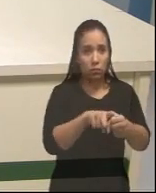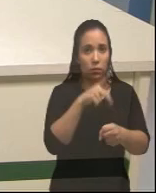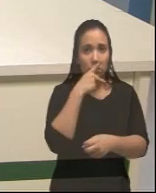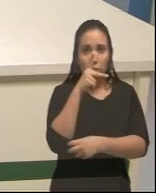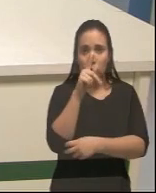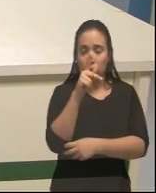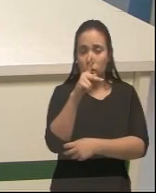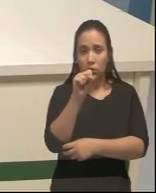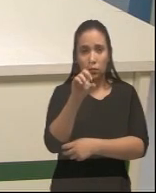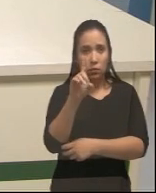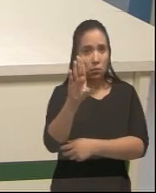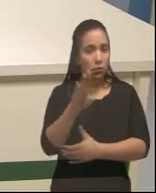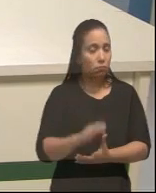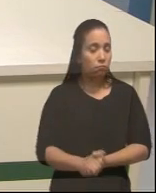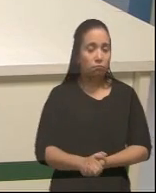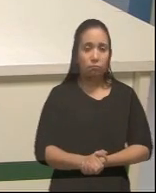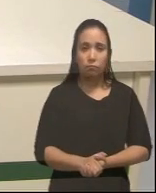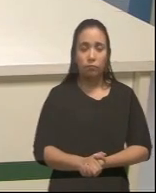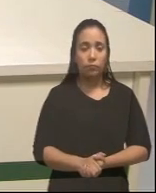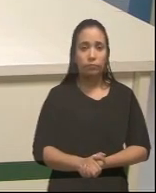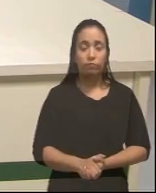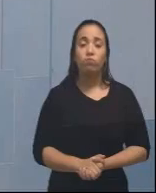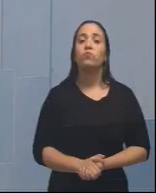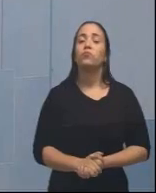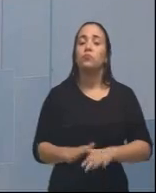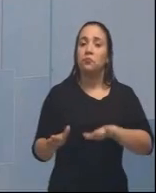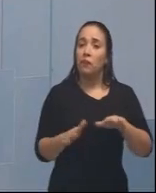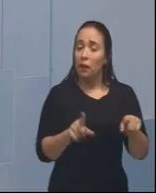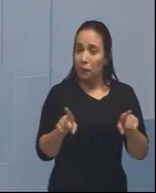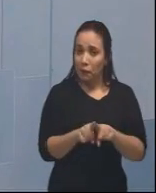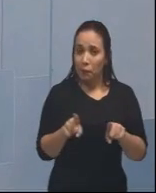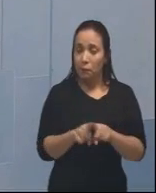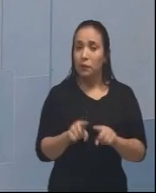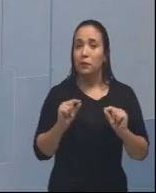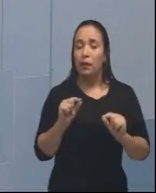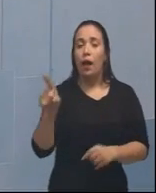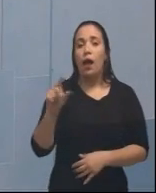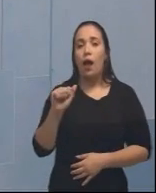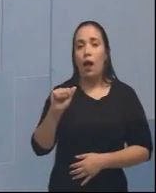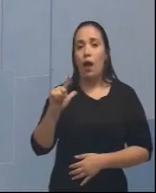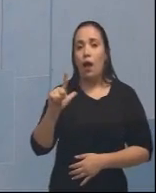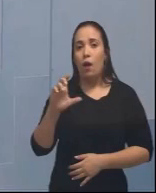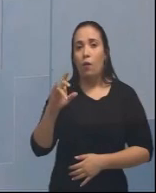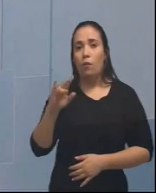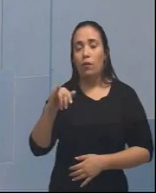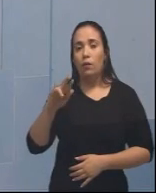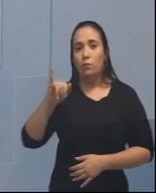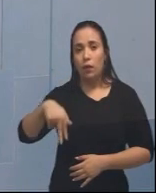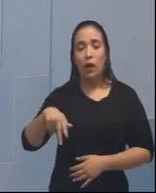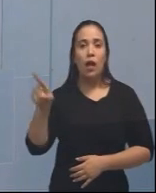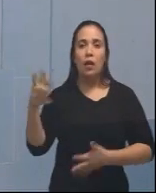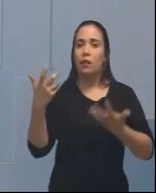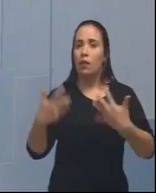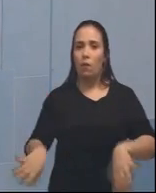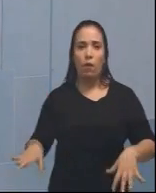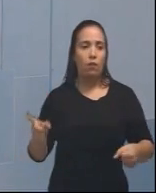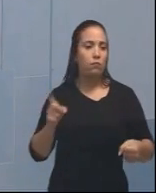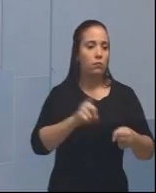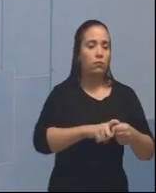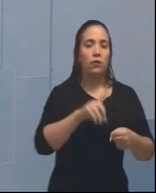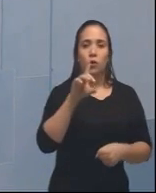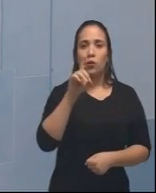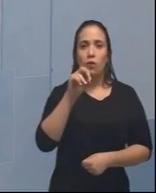Não, a partido nenhum. E para complicar a situação, Geraldo Alckmin não quer apoiar João Dória,